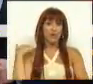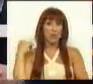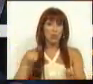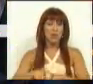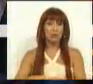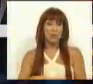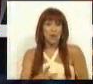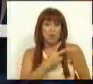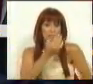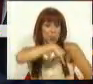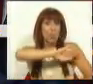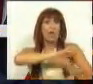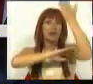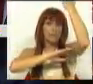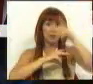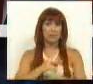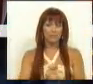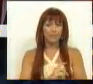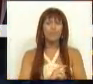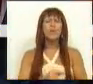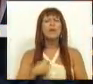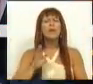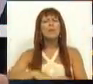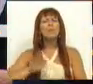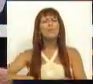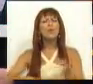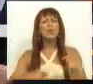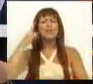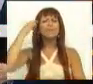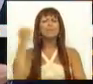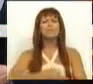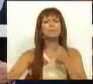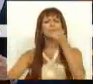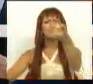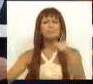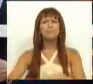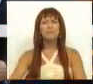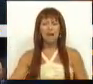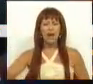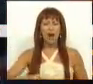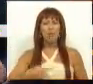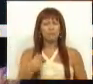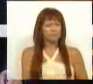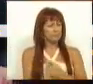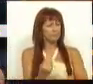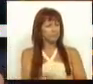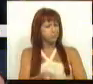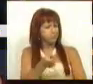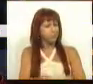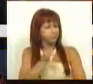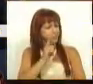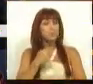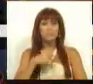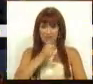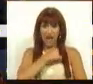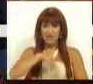da Universidade de Coimbra, quando, a propósito da criminalização do enriquecimento injustificado, disse nesta casa